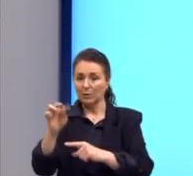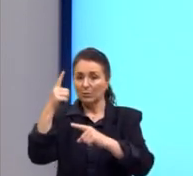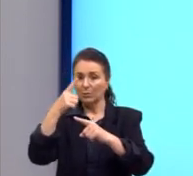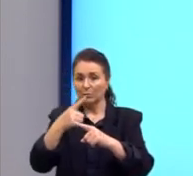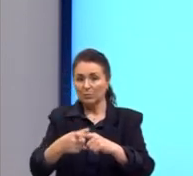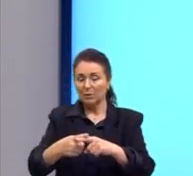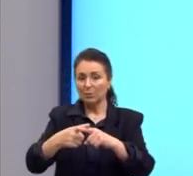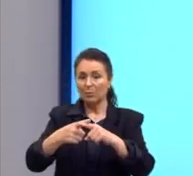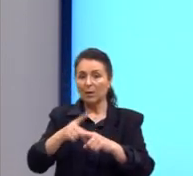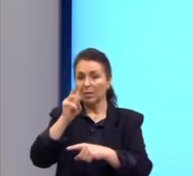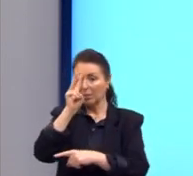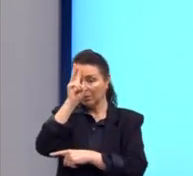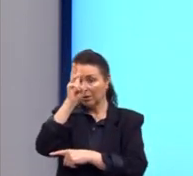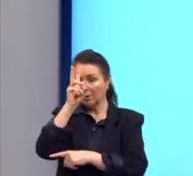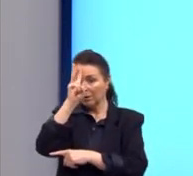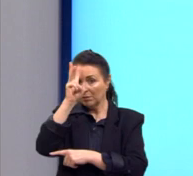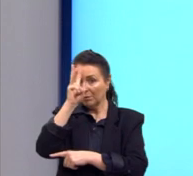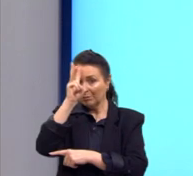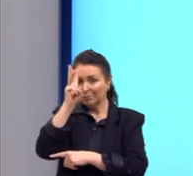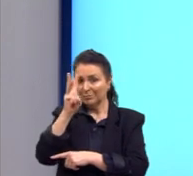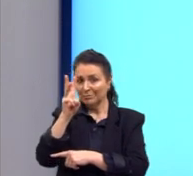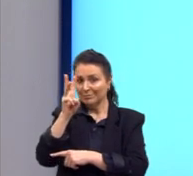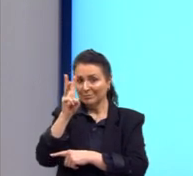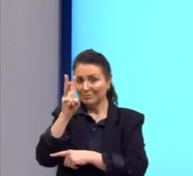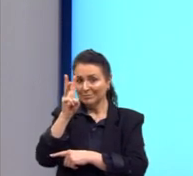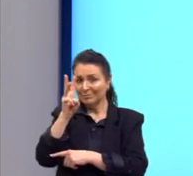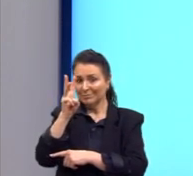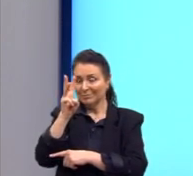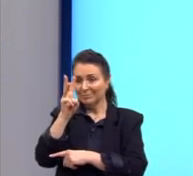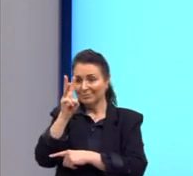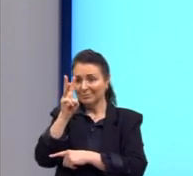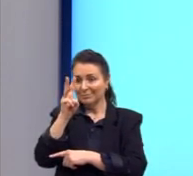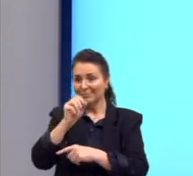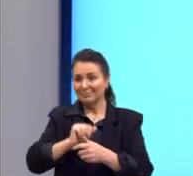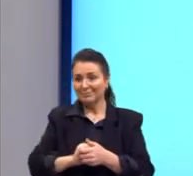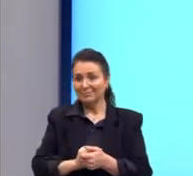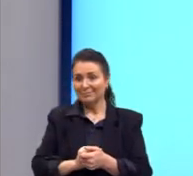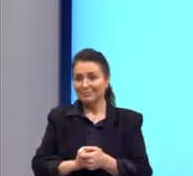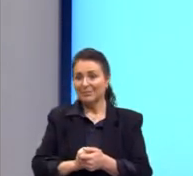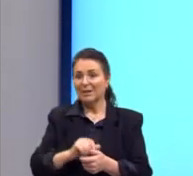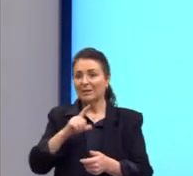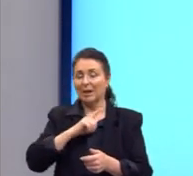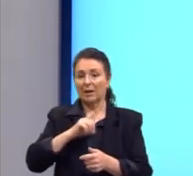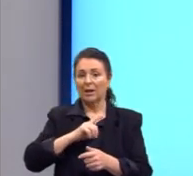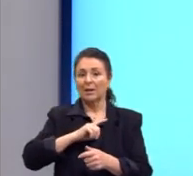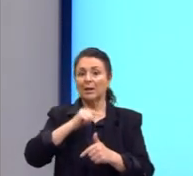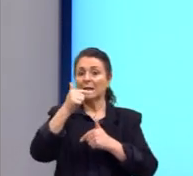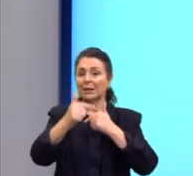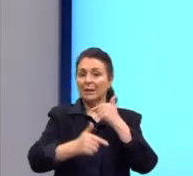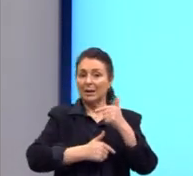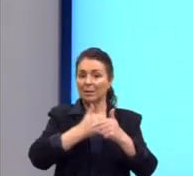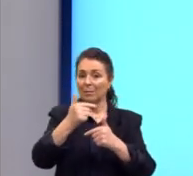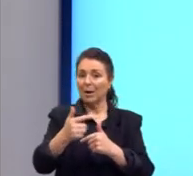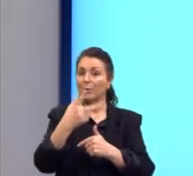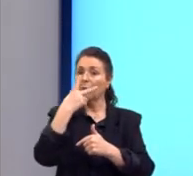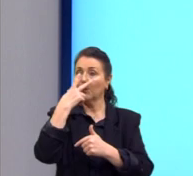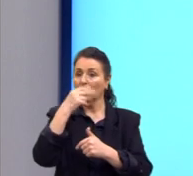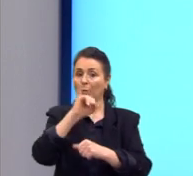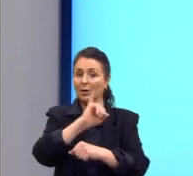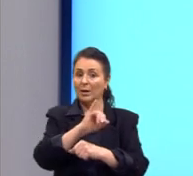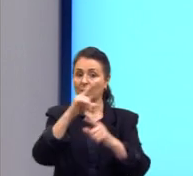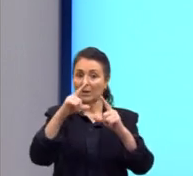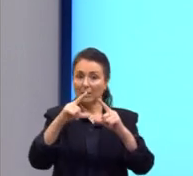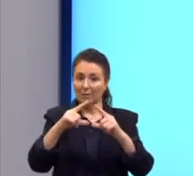multiplicado pela atenção com ter um grande né aí nós vai ficar trabalho igual aí